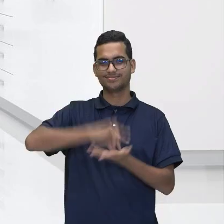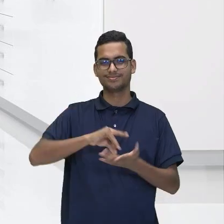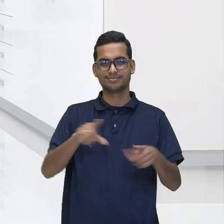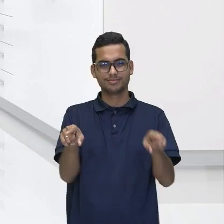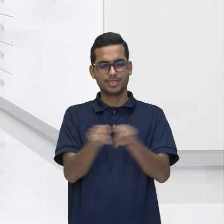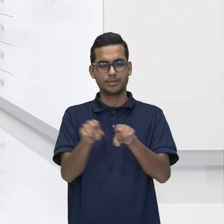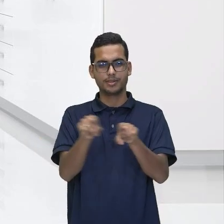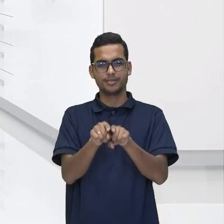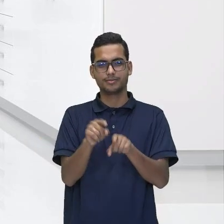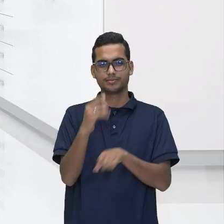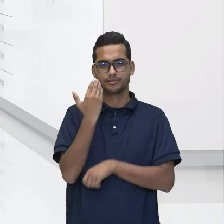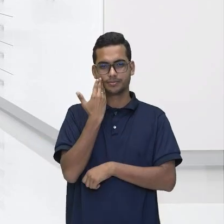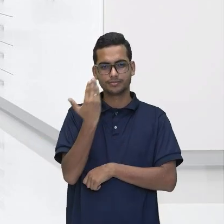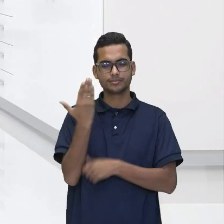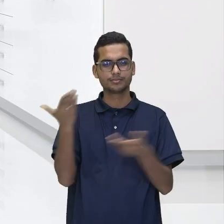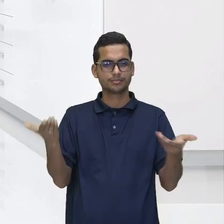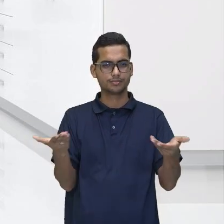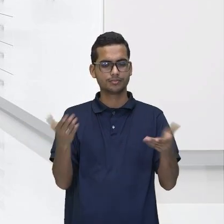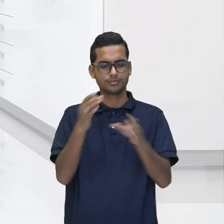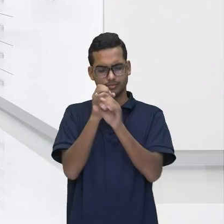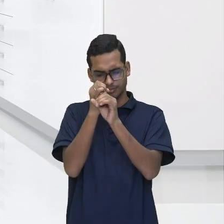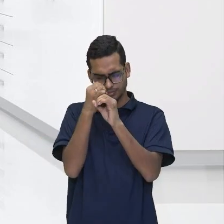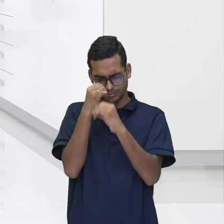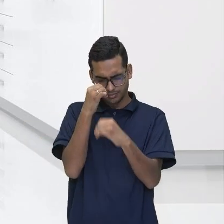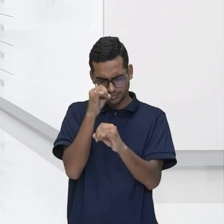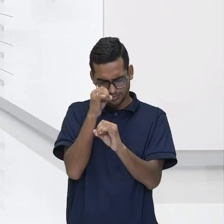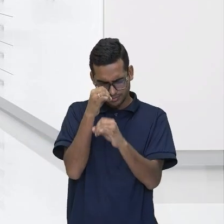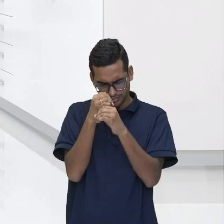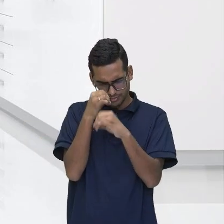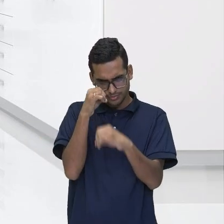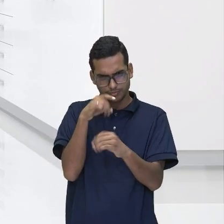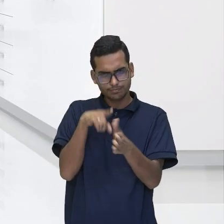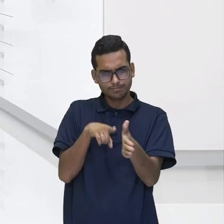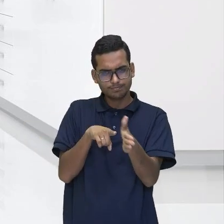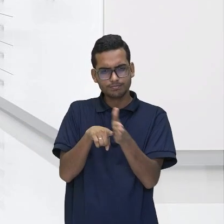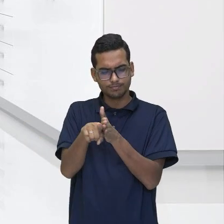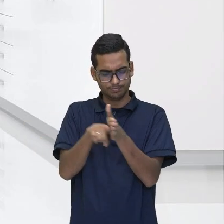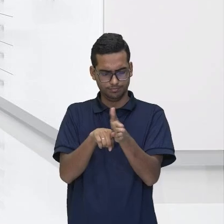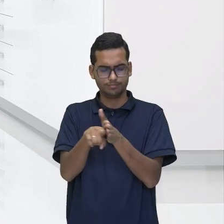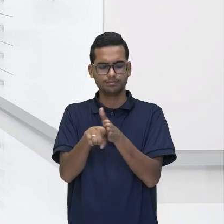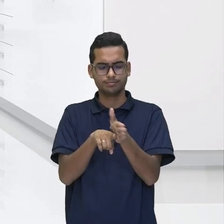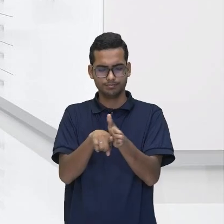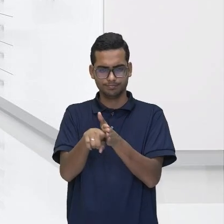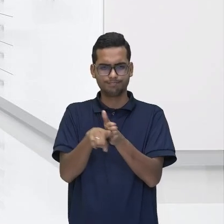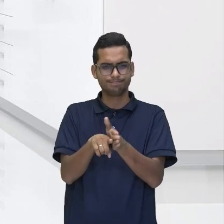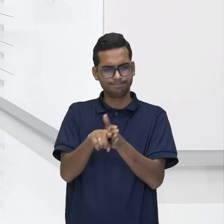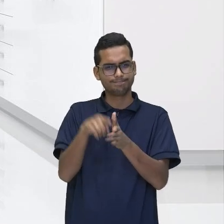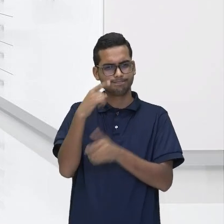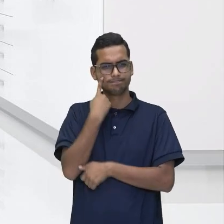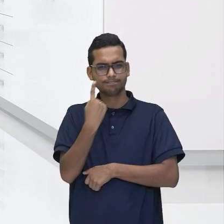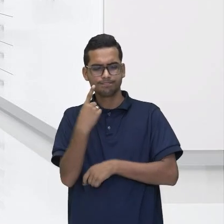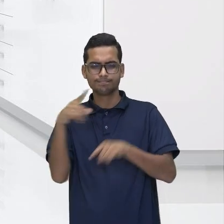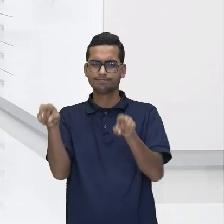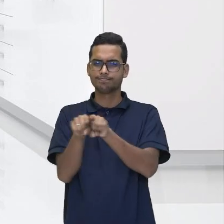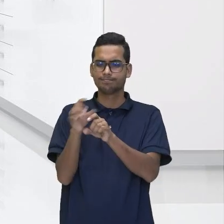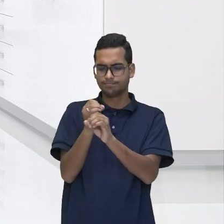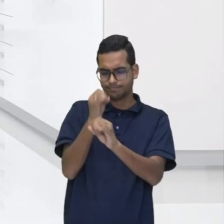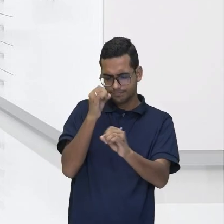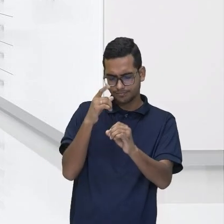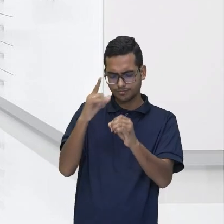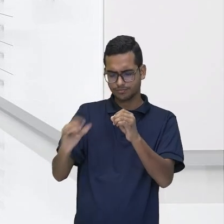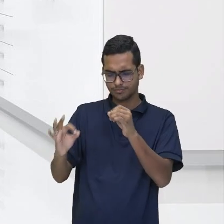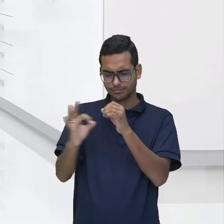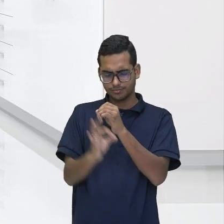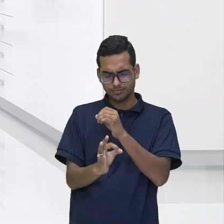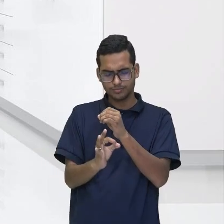Nós estamos em um laboratório. Existem aqui vários equipamentos, microscópios, vidrarias ali em